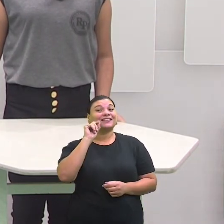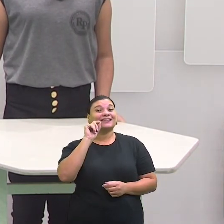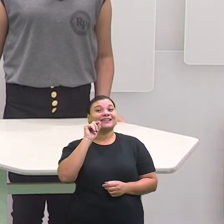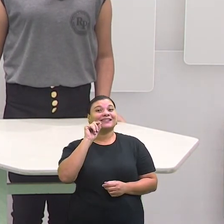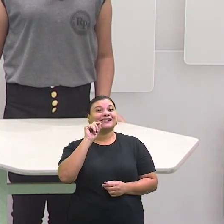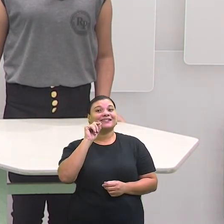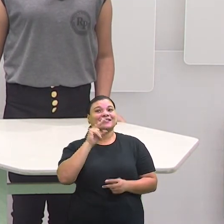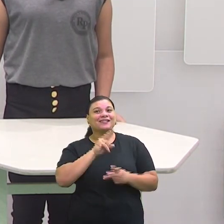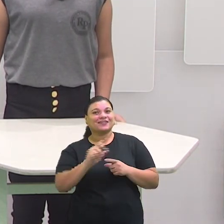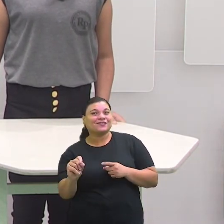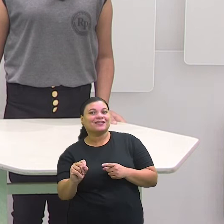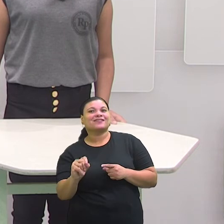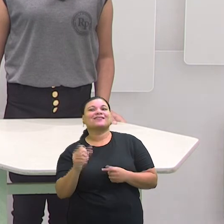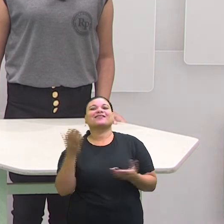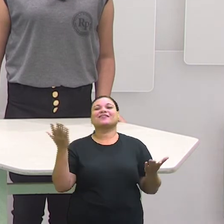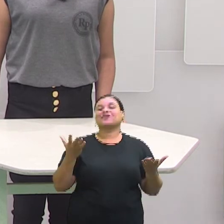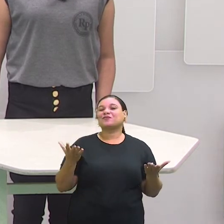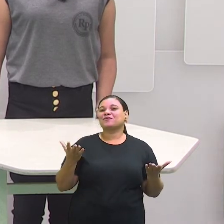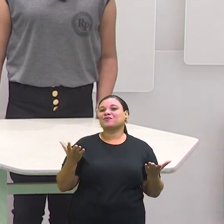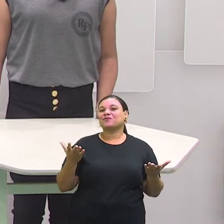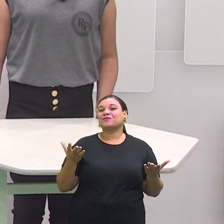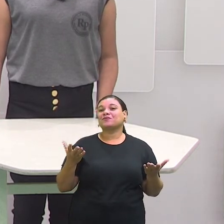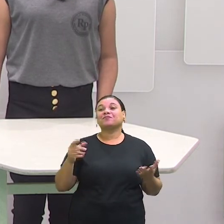hoje. Quem será que foi?